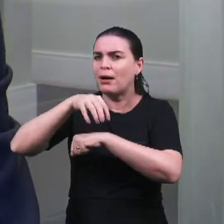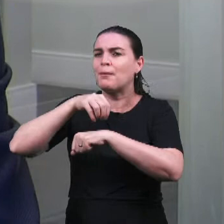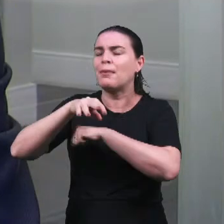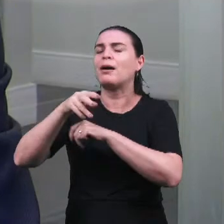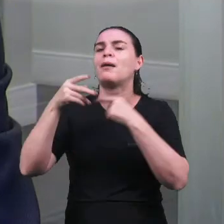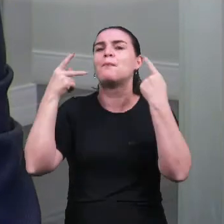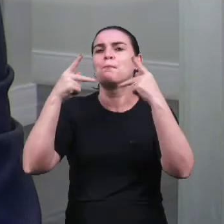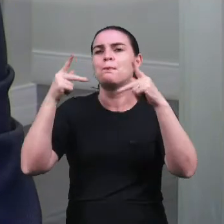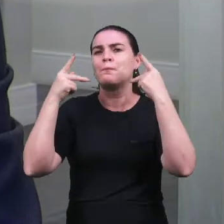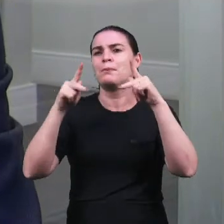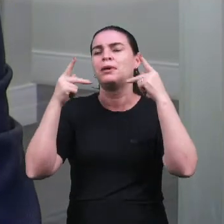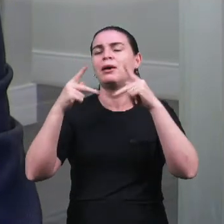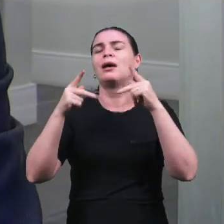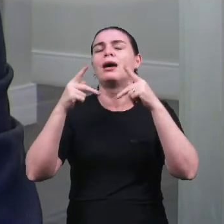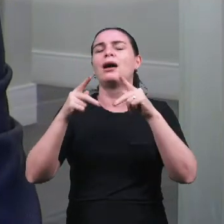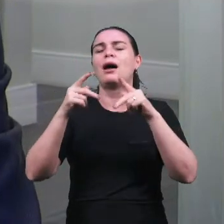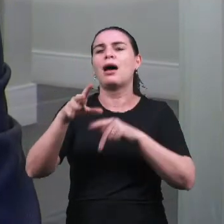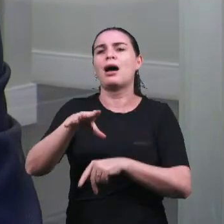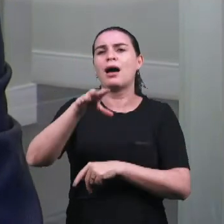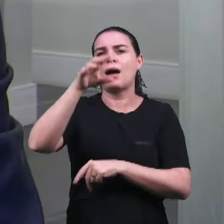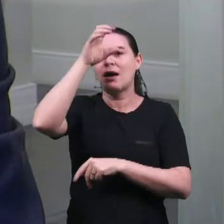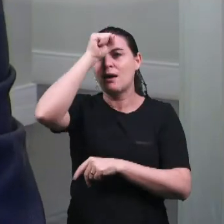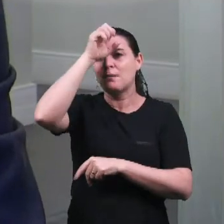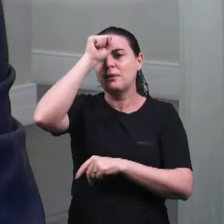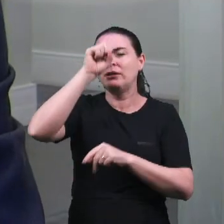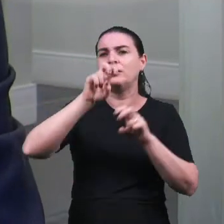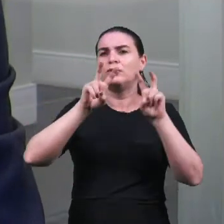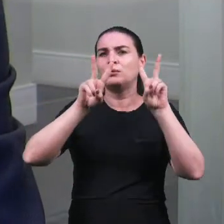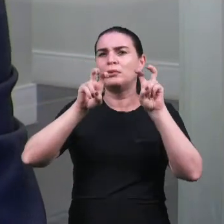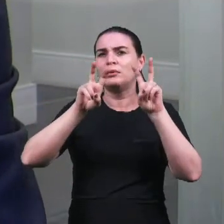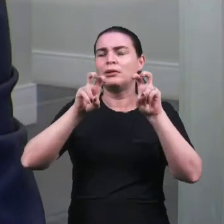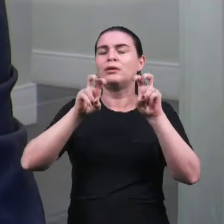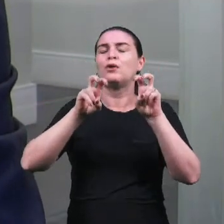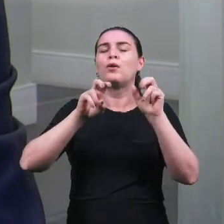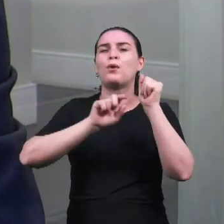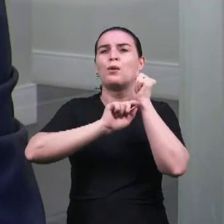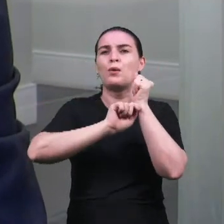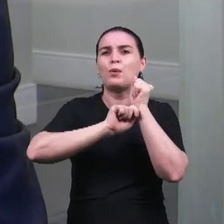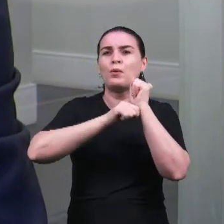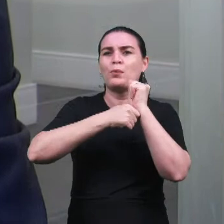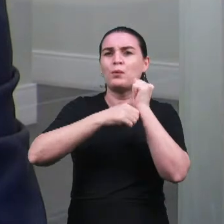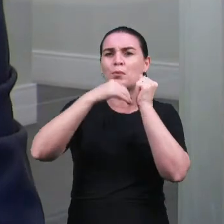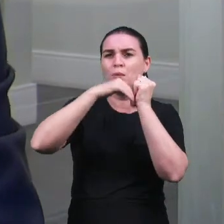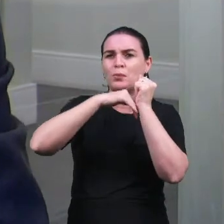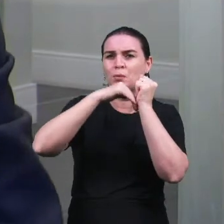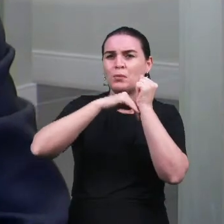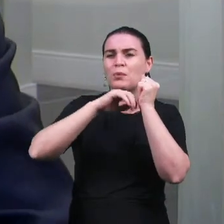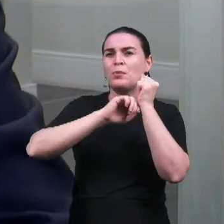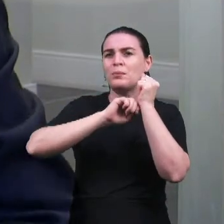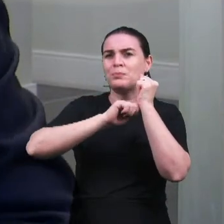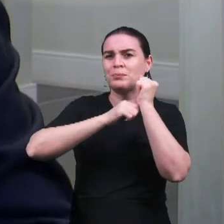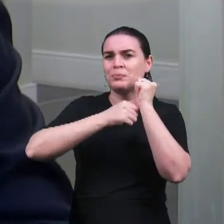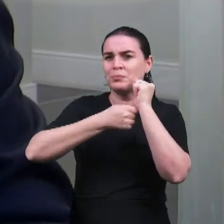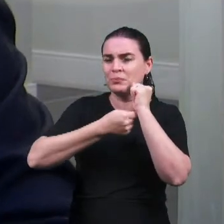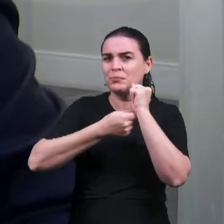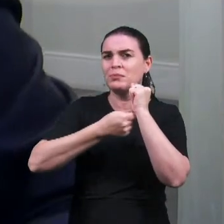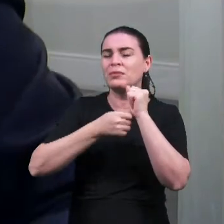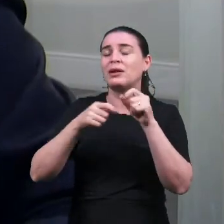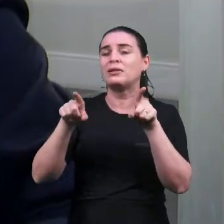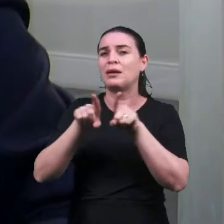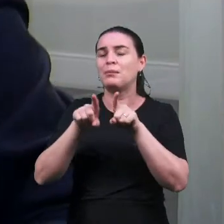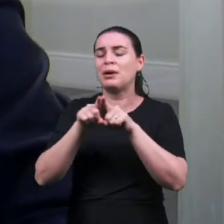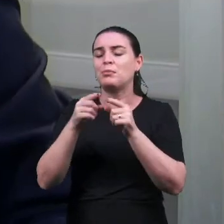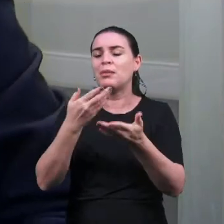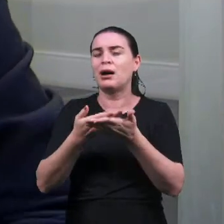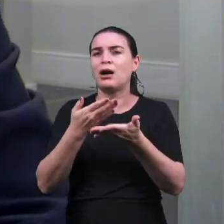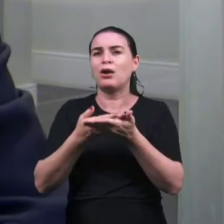inteirado no assunto. Vai ter uma aula sobre o mistério da vida, vai ter aula, eu acho, sobre o governo,